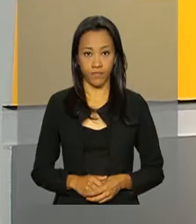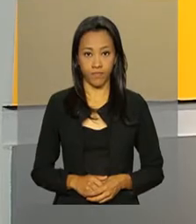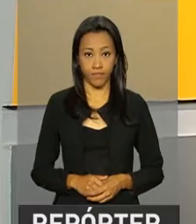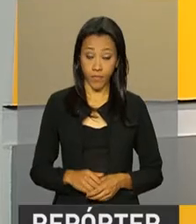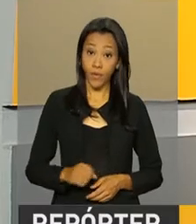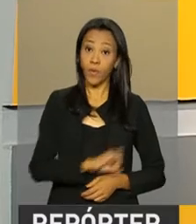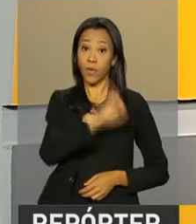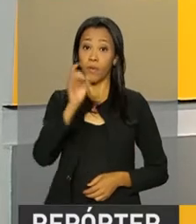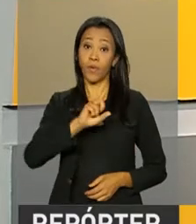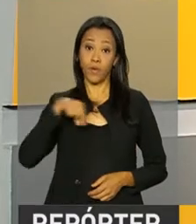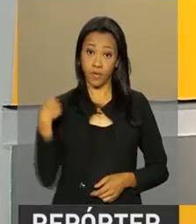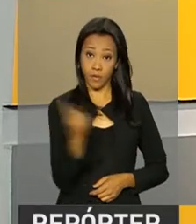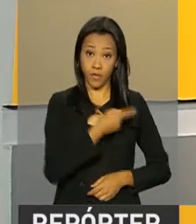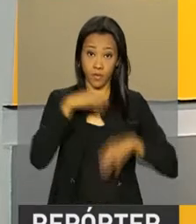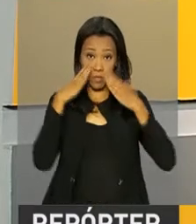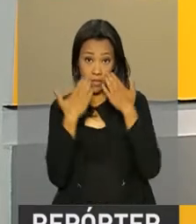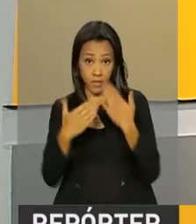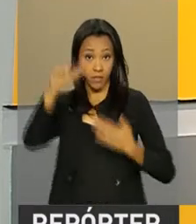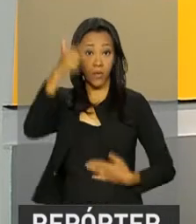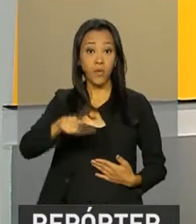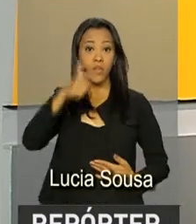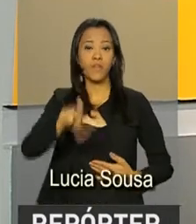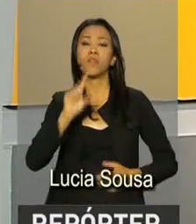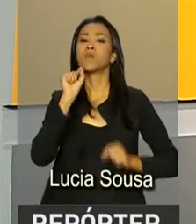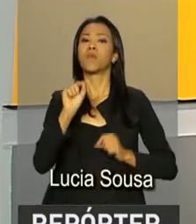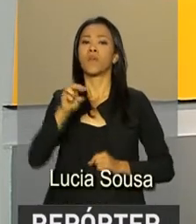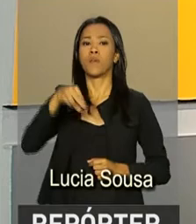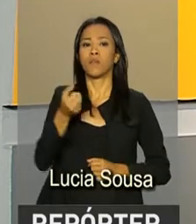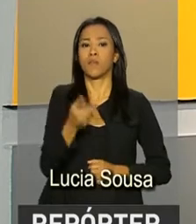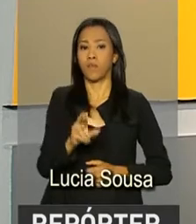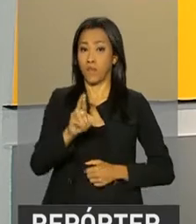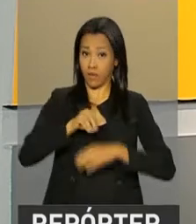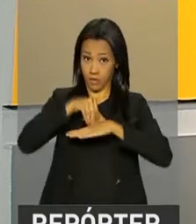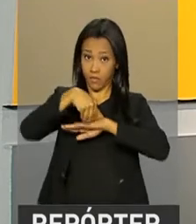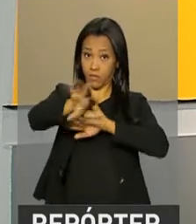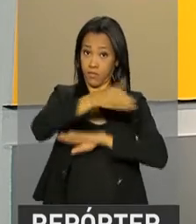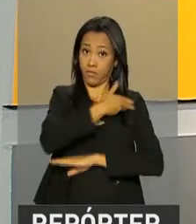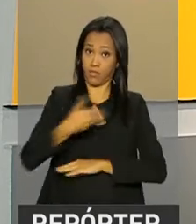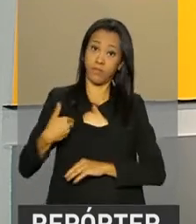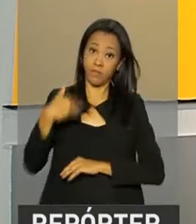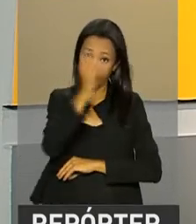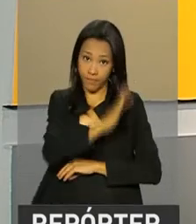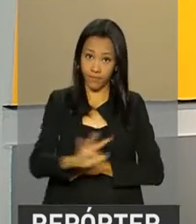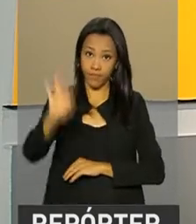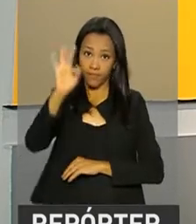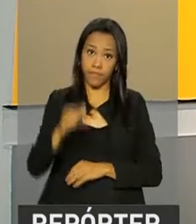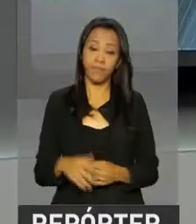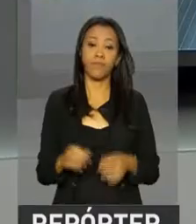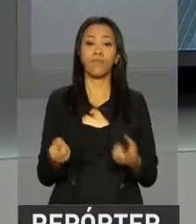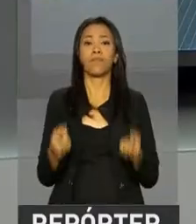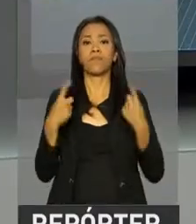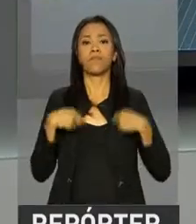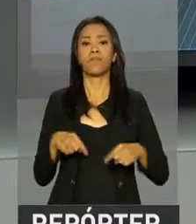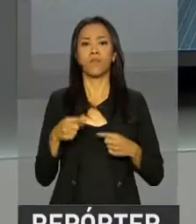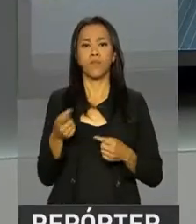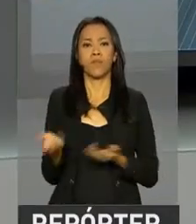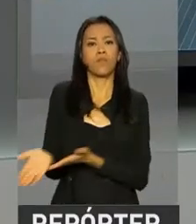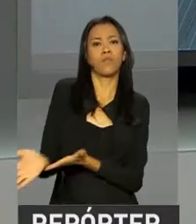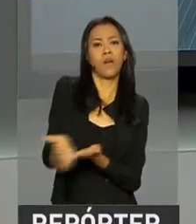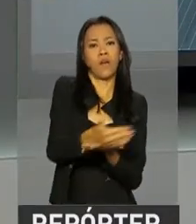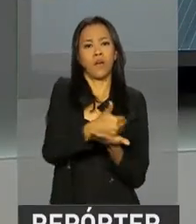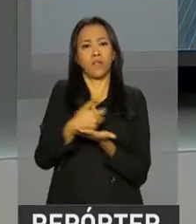lá estamos de volta com mais uma edição do repórter nbr e as notícias do governo federal a arrecadação